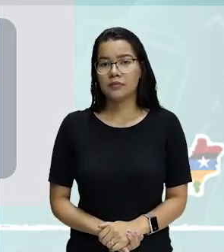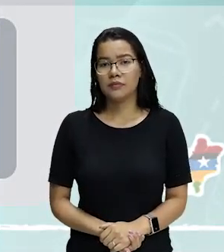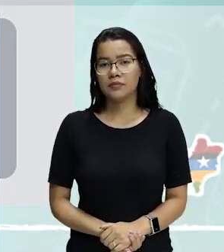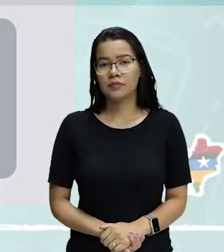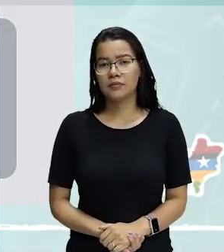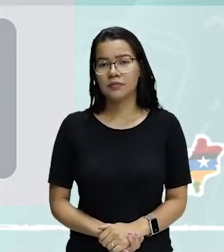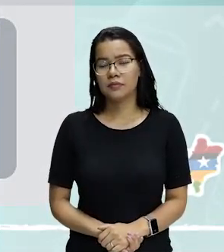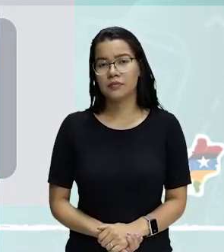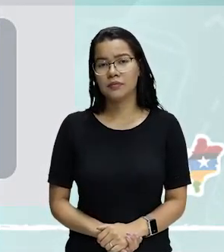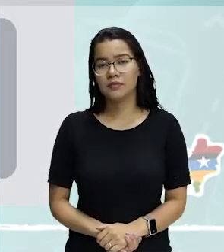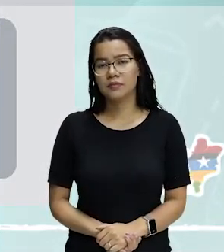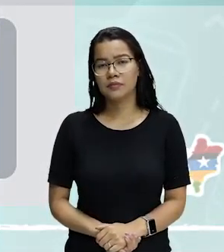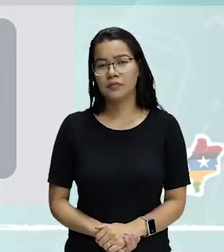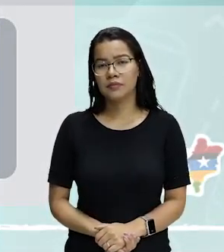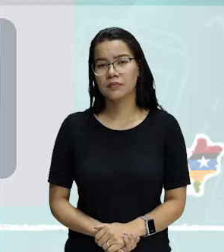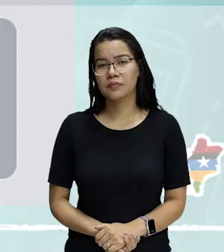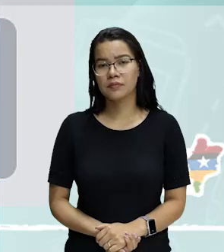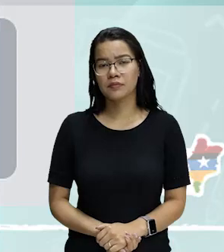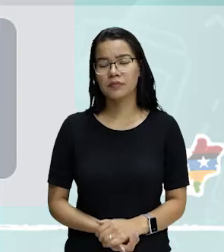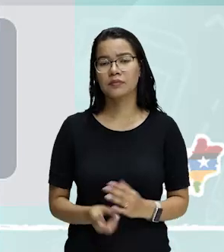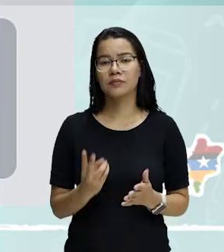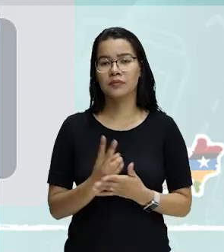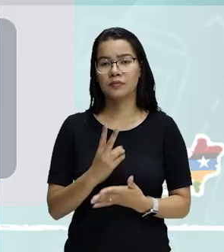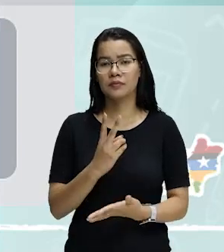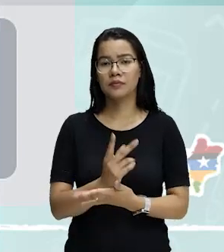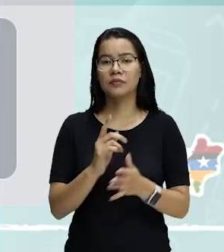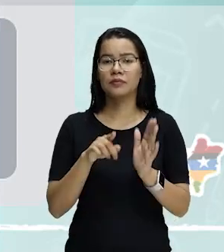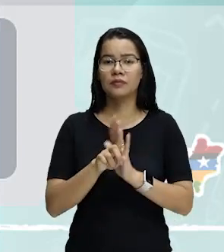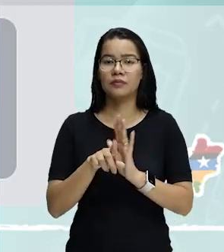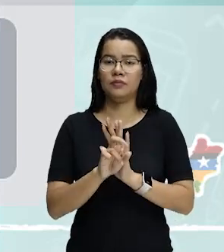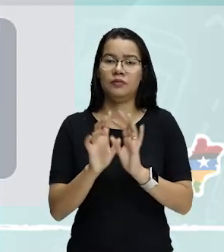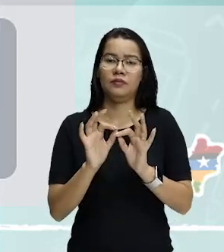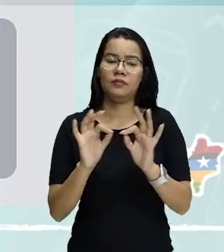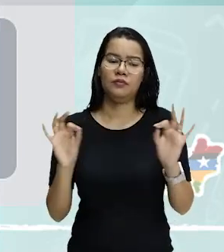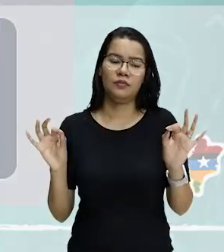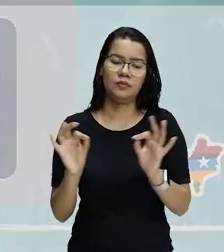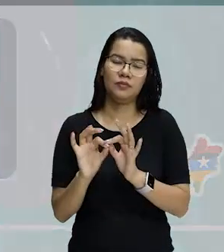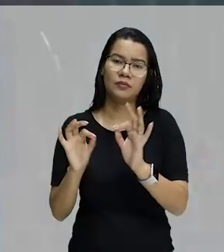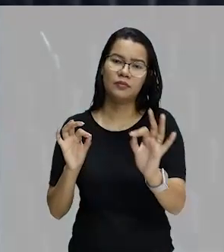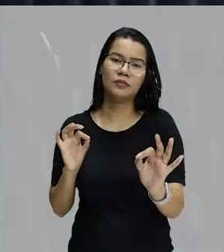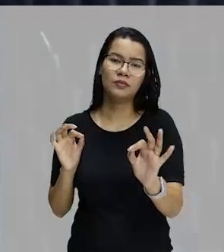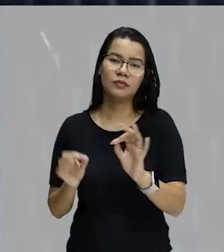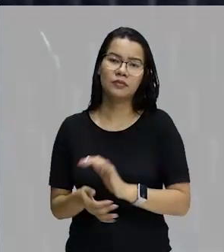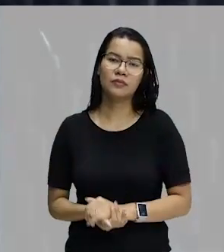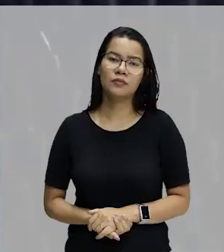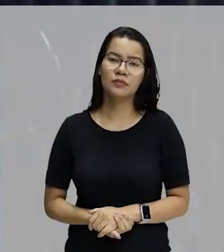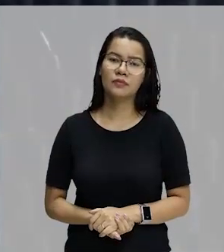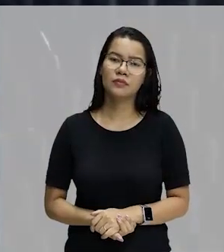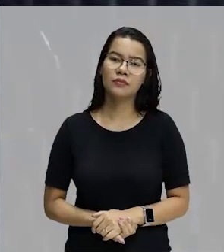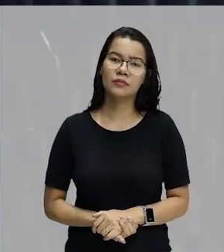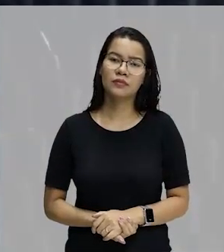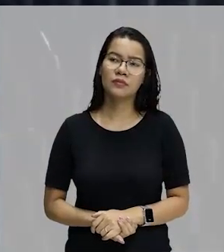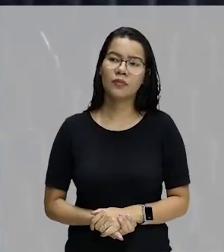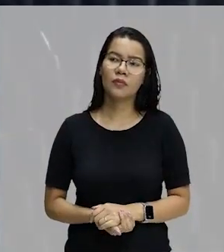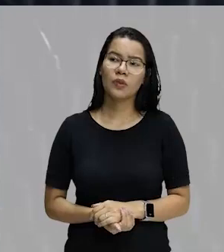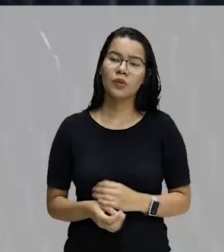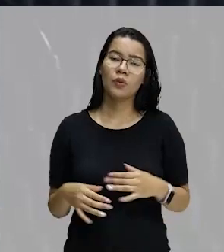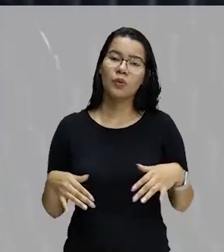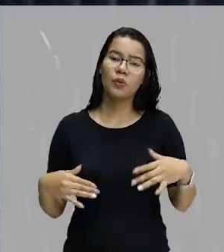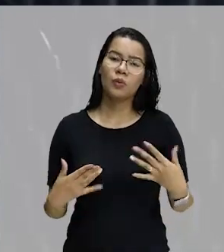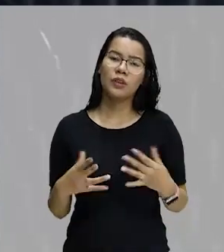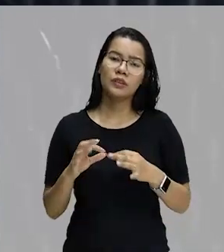Sempre perguntando sobre distância, né? Então, how far is Codó from São Luís? O quão distante